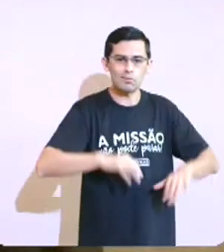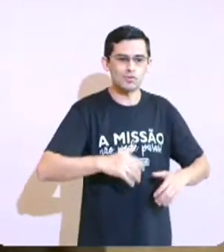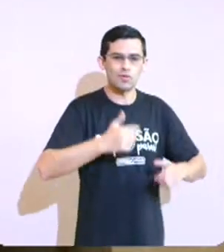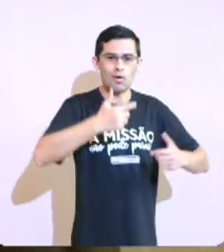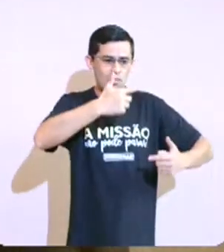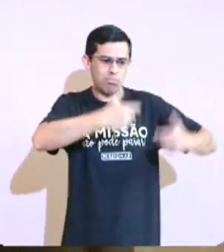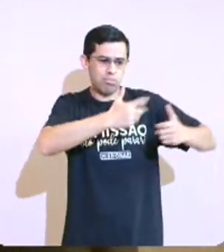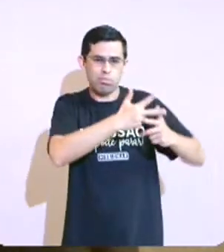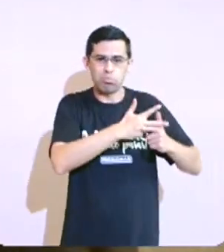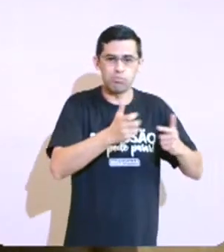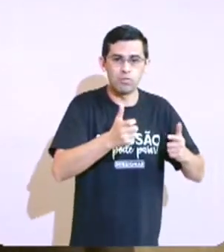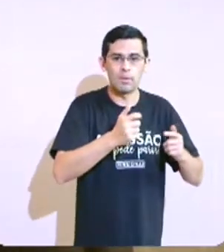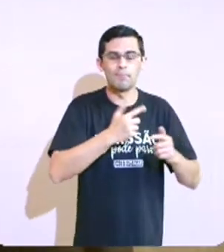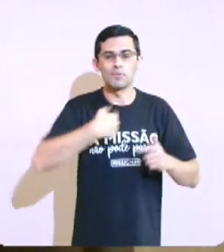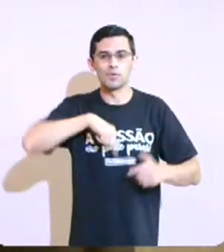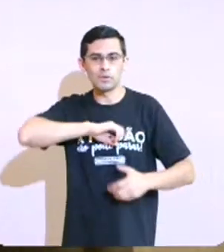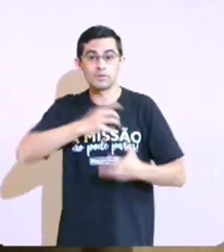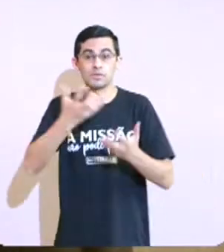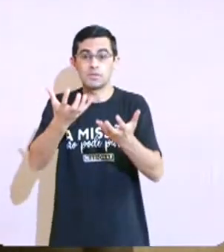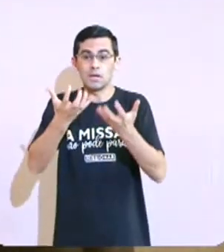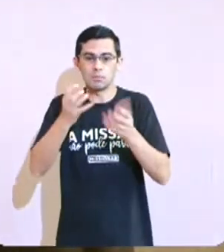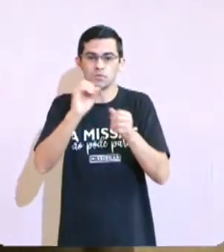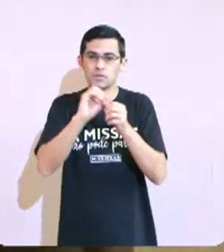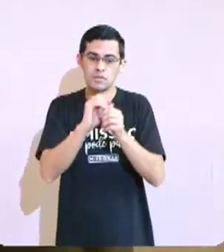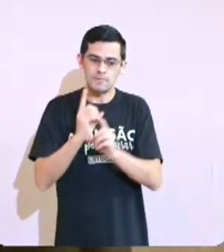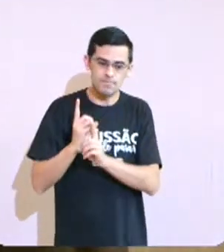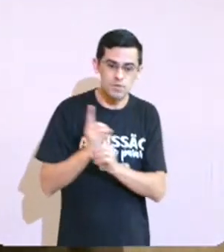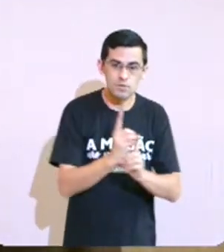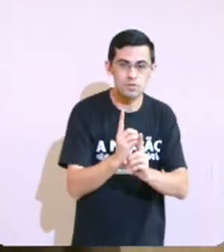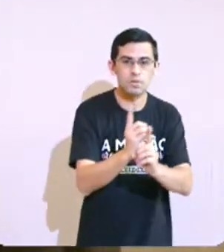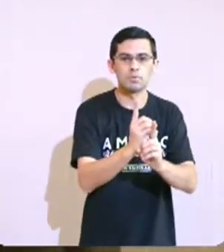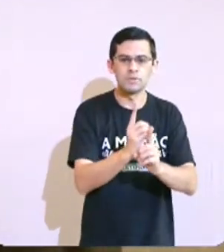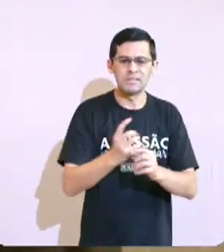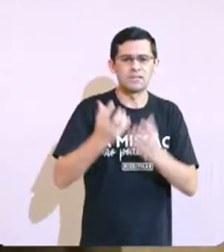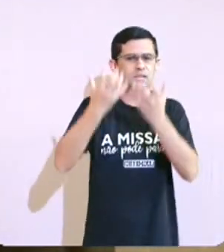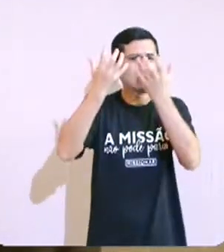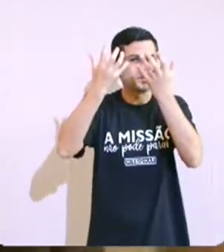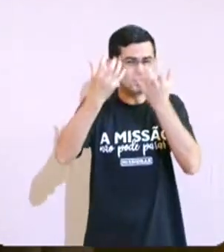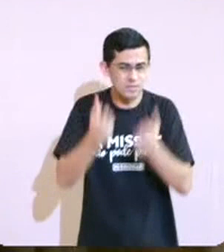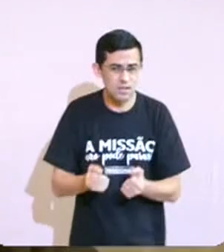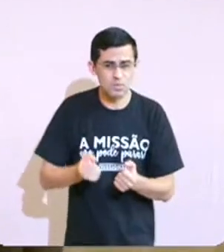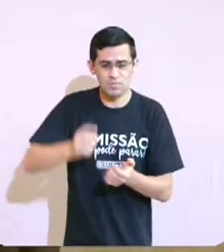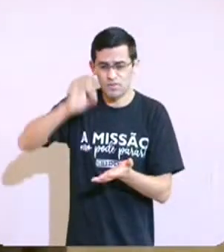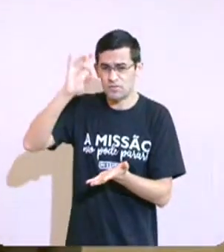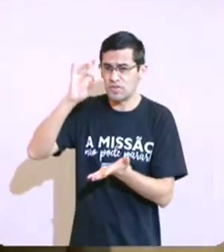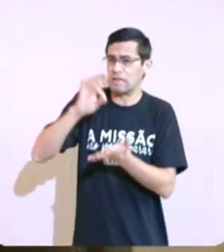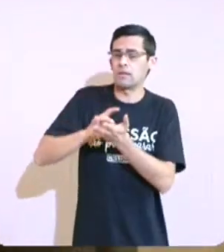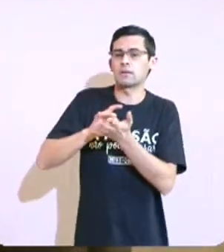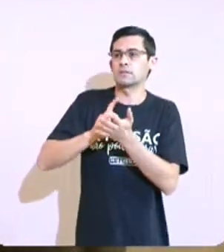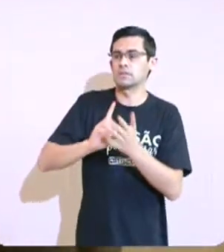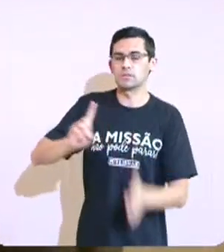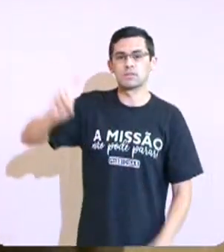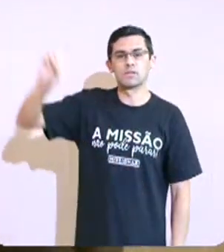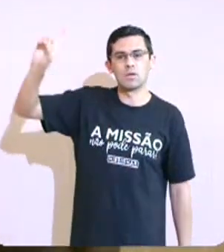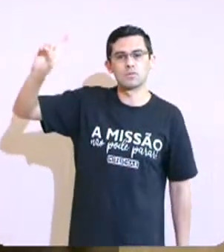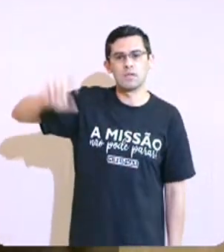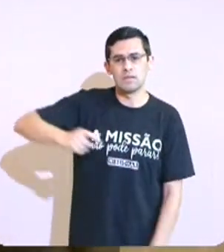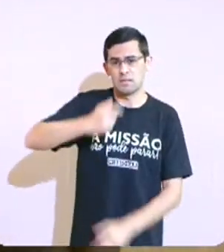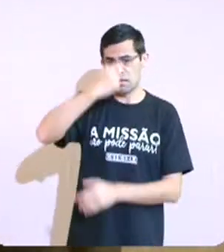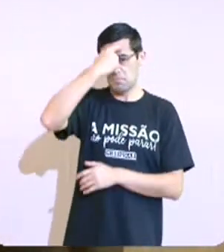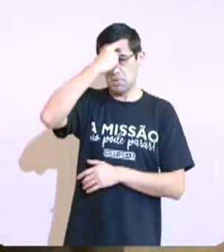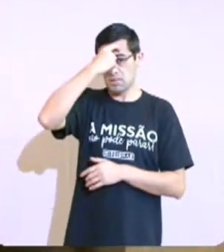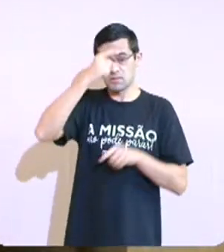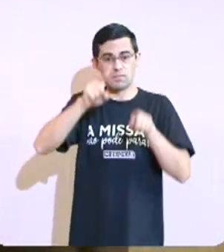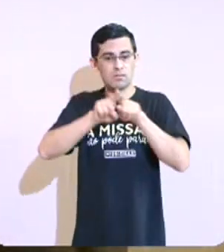estamos interessados em fazer discípulos que convictamente aceitam a palavra de Deus mentalmente com a palavra